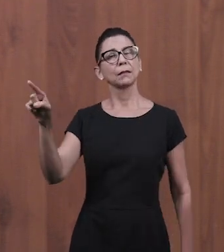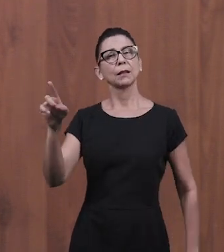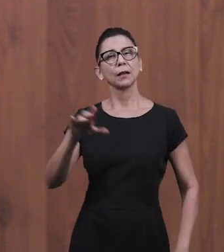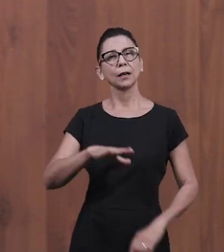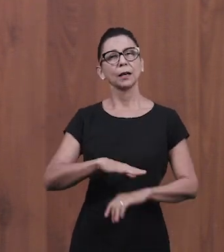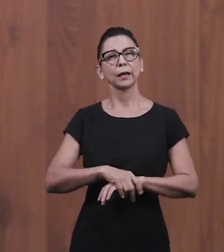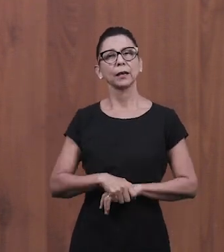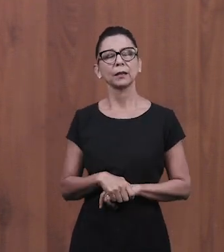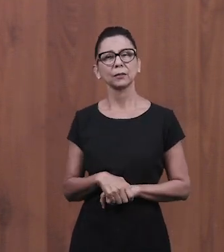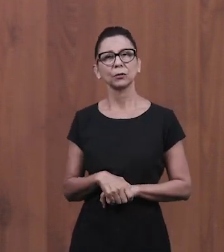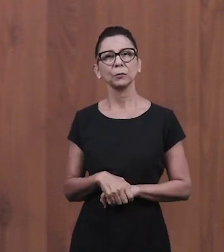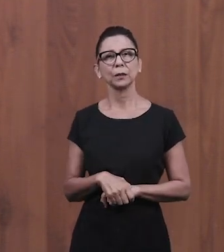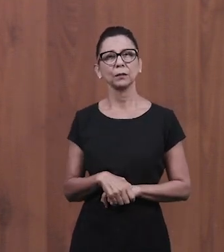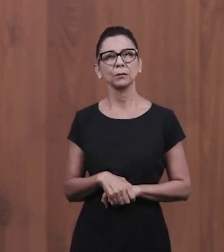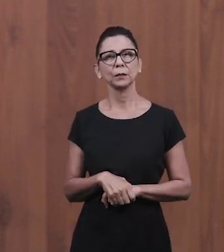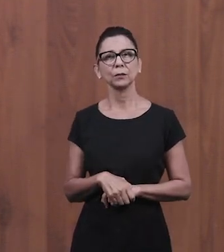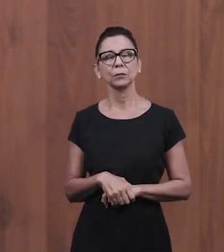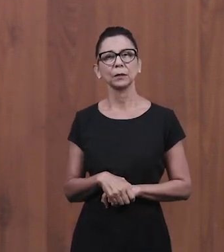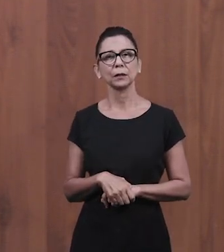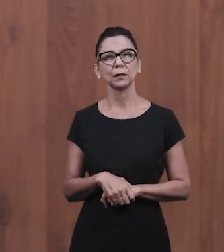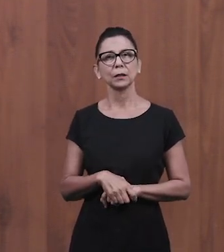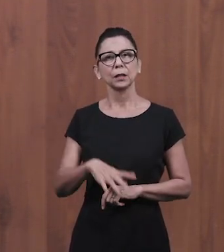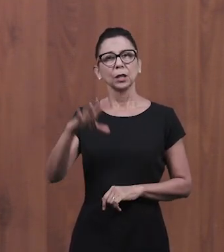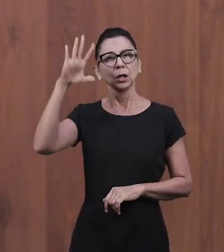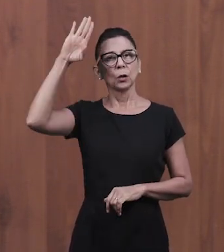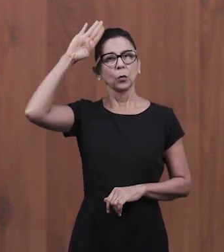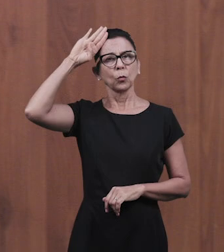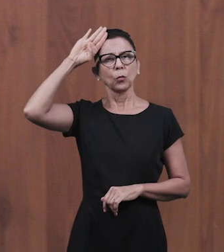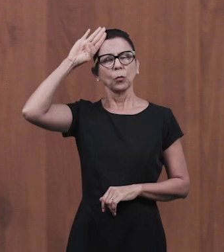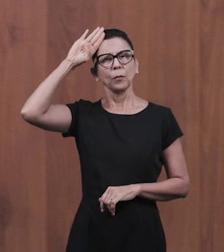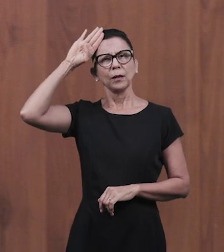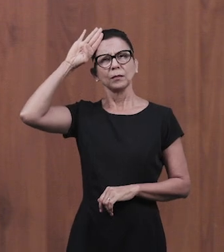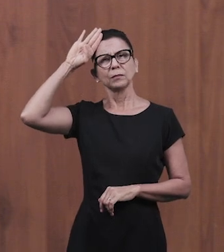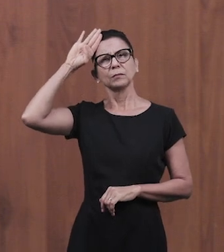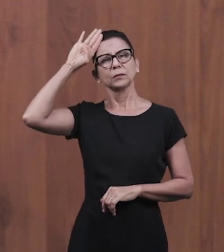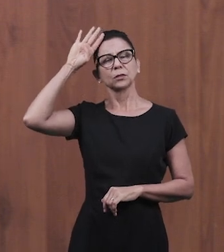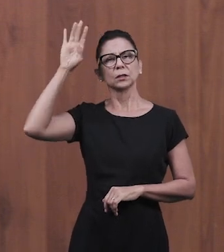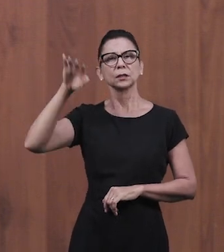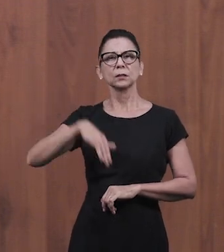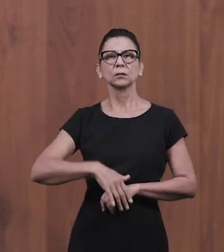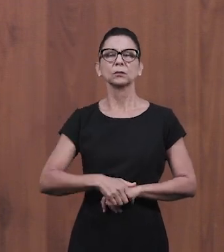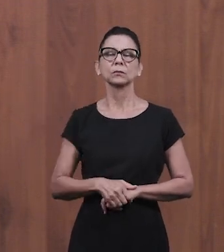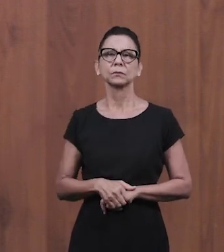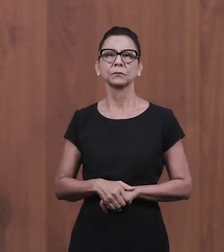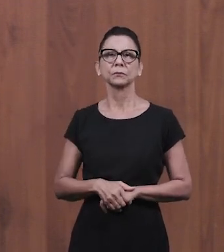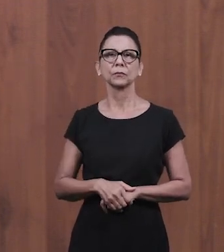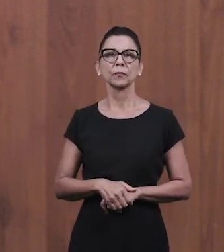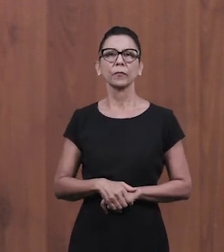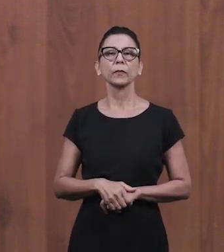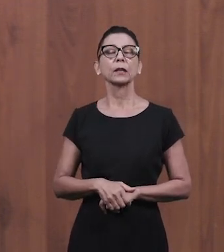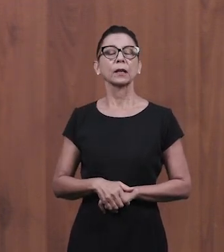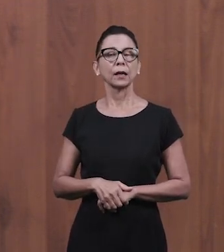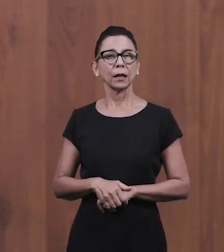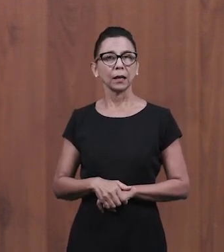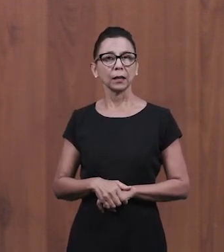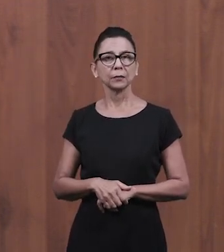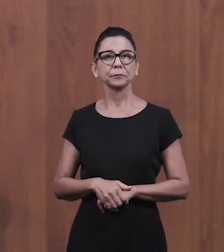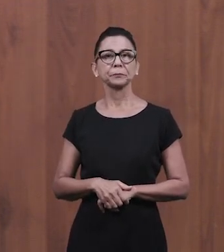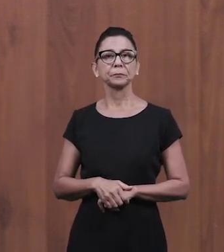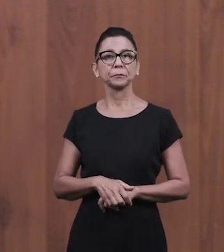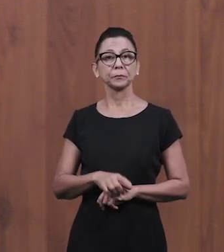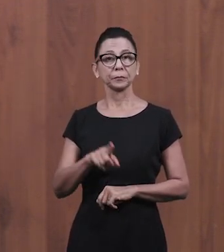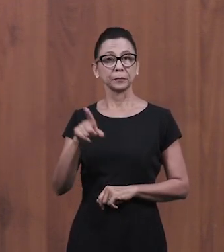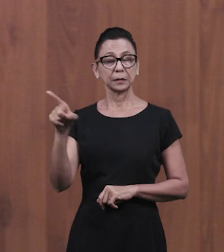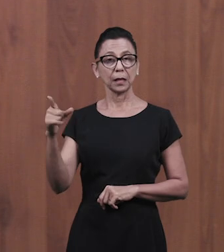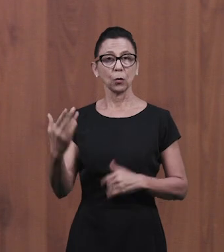em Cuba, na cidade de Bayamo. Os nossos irmãos ali, um grupo de irmãos, tem participado muito ativamente da Escola Bíblica